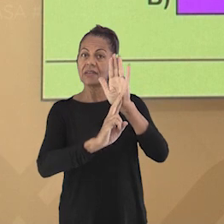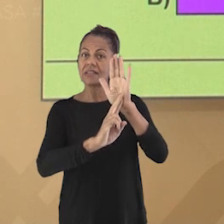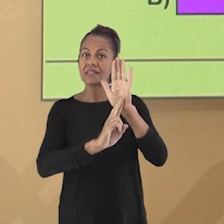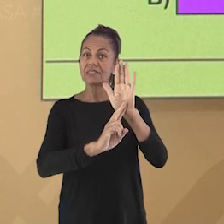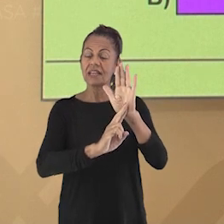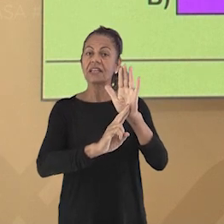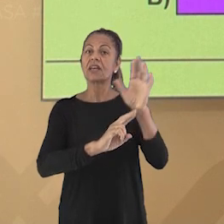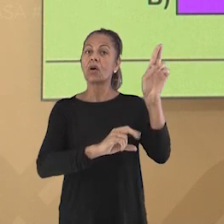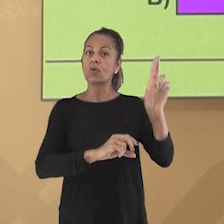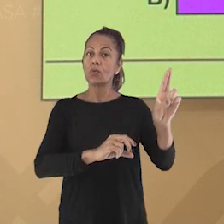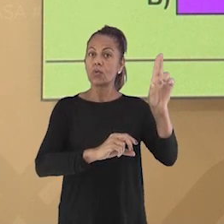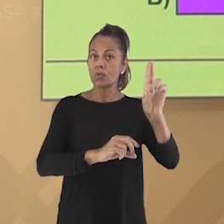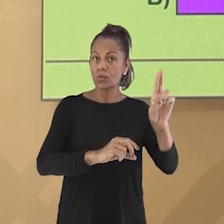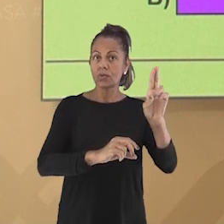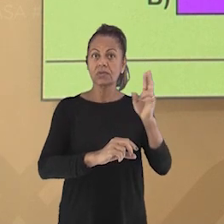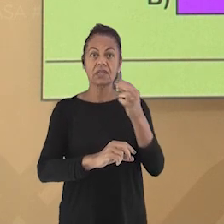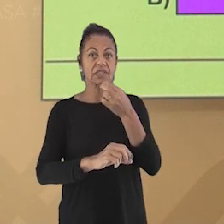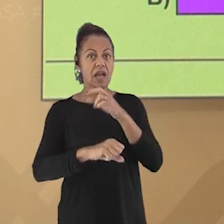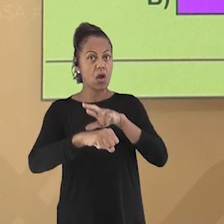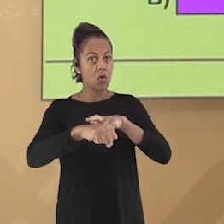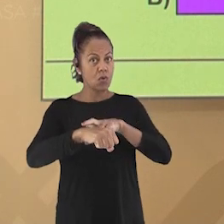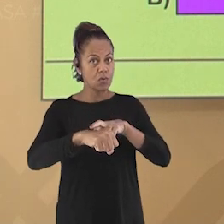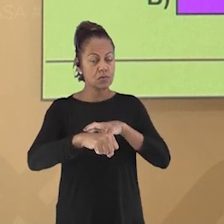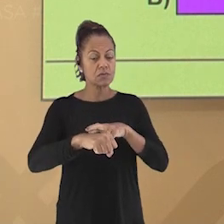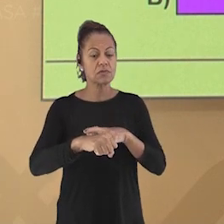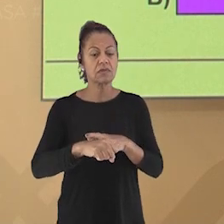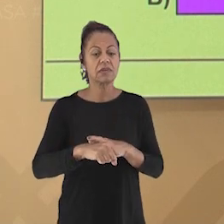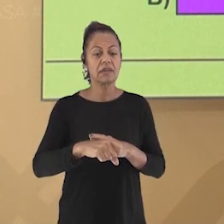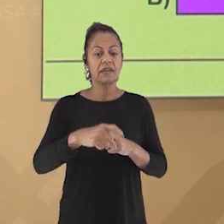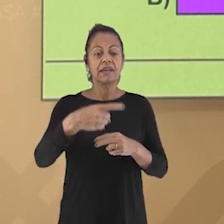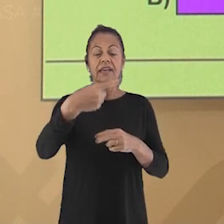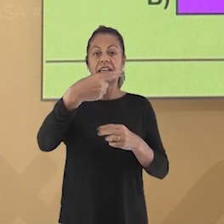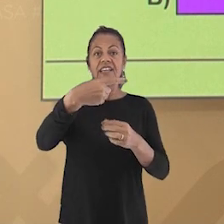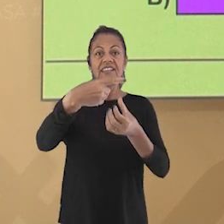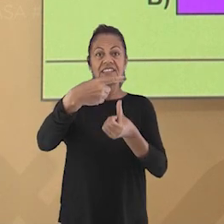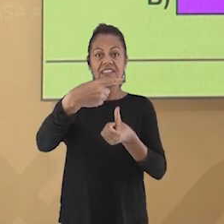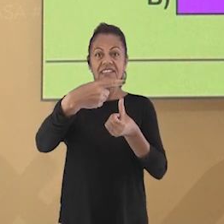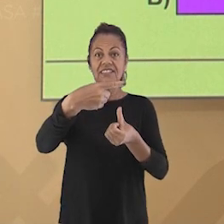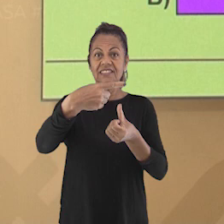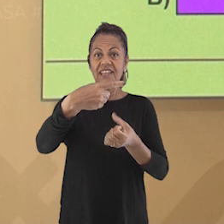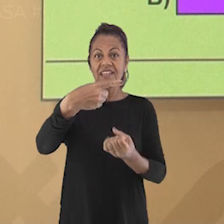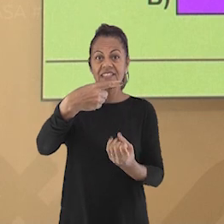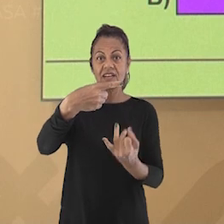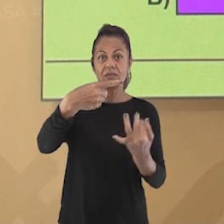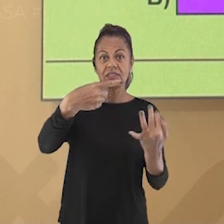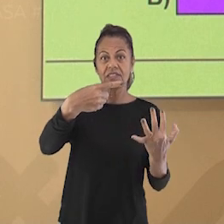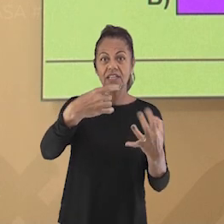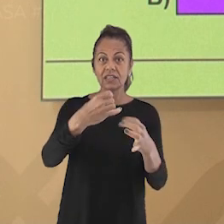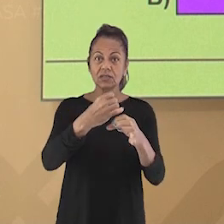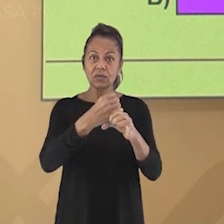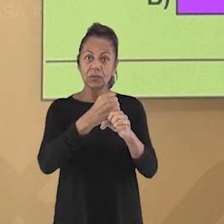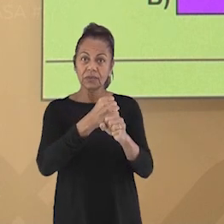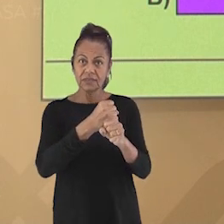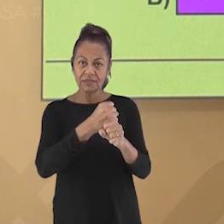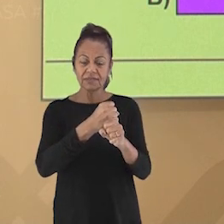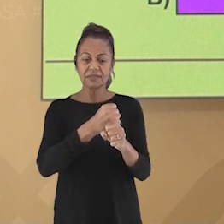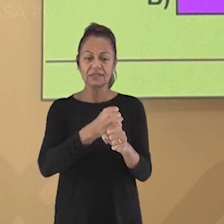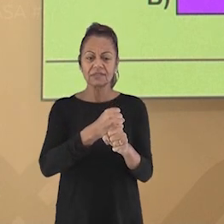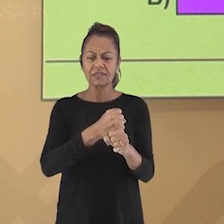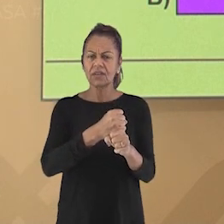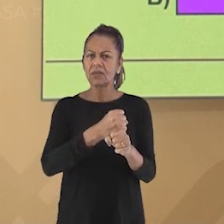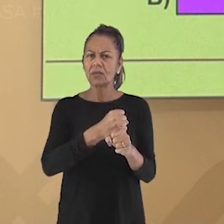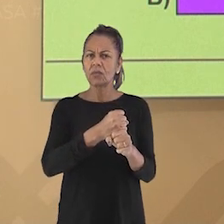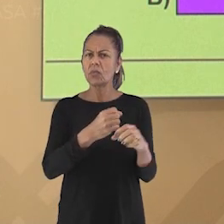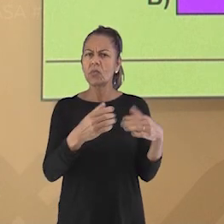pintada de roxo, e 6 representa o todo, o total de partes que a nossa barra foi dividida, a